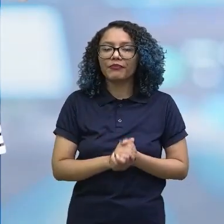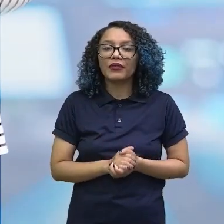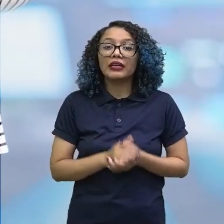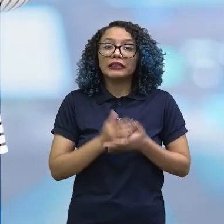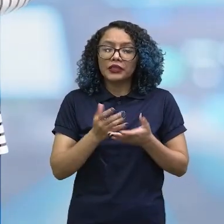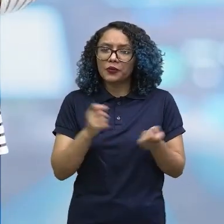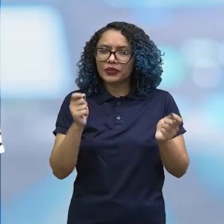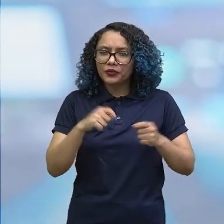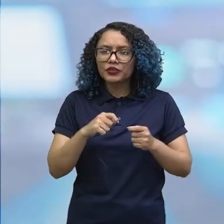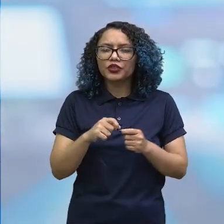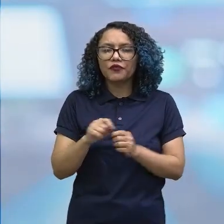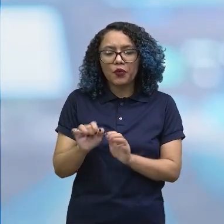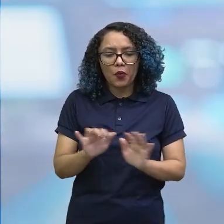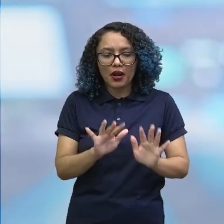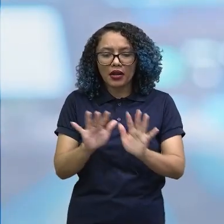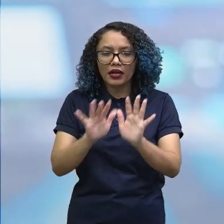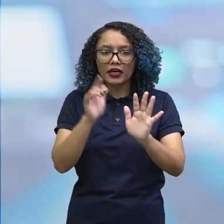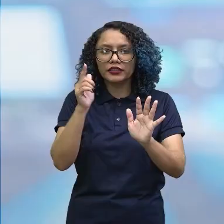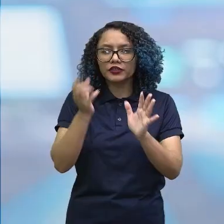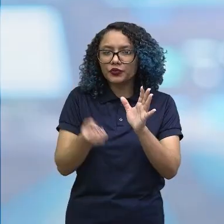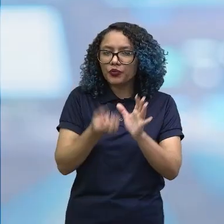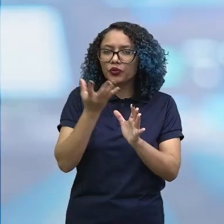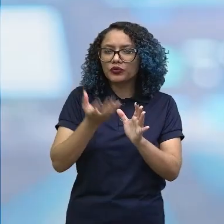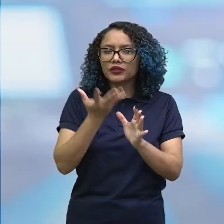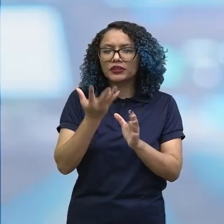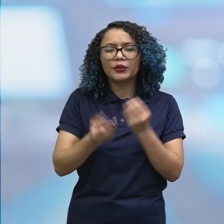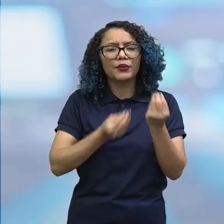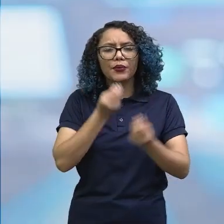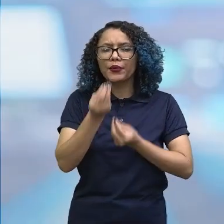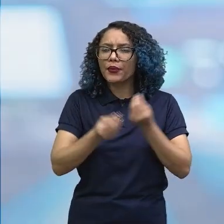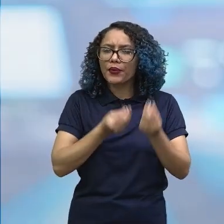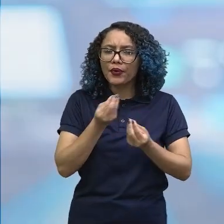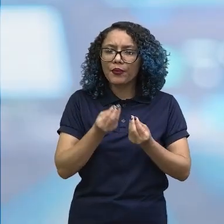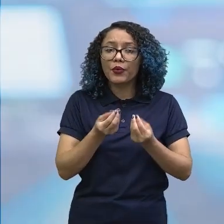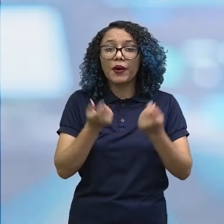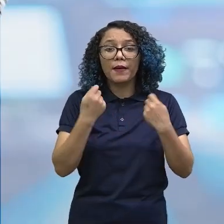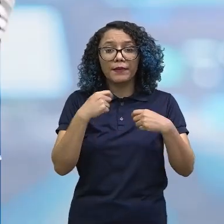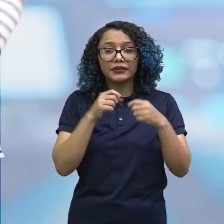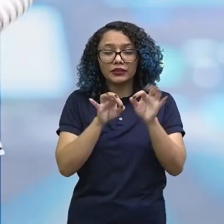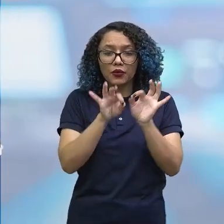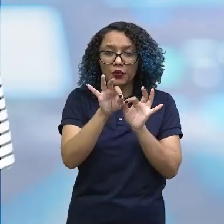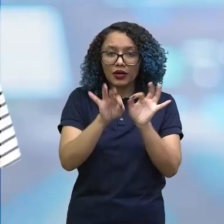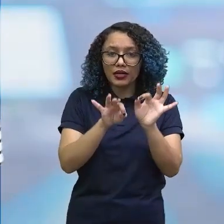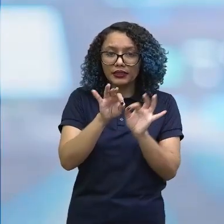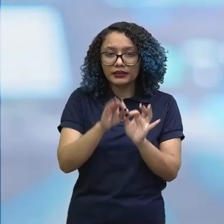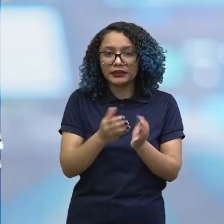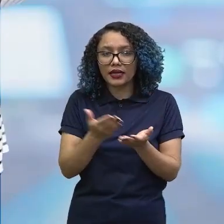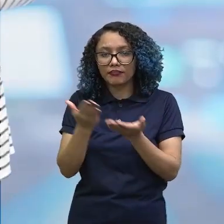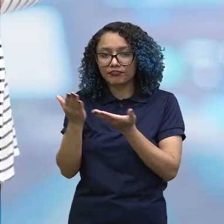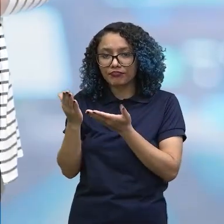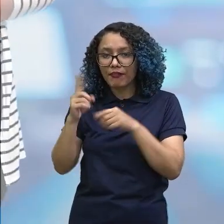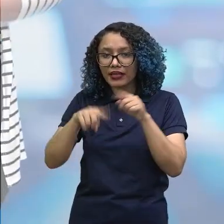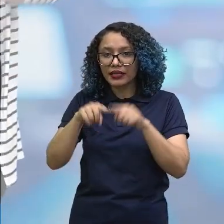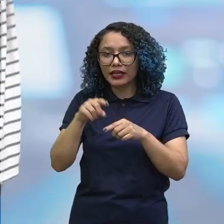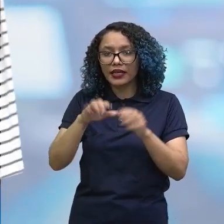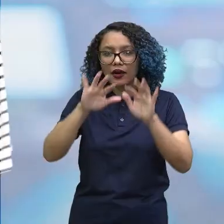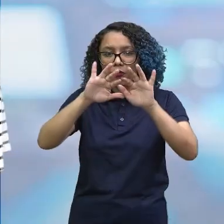que o biogás seja produzido, é necessária a instalação de um